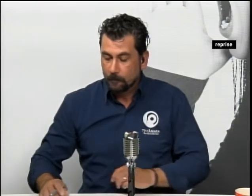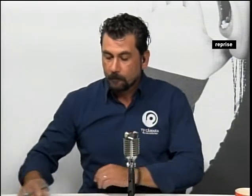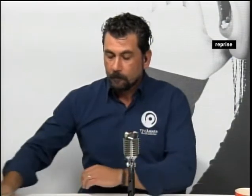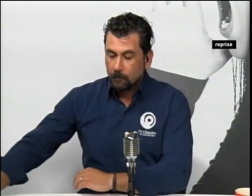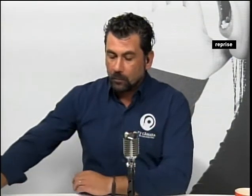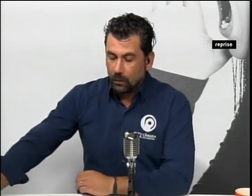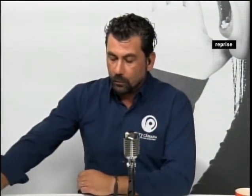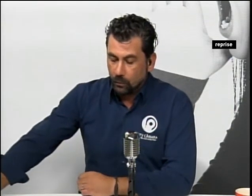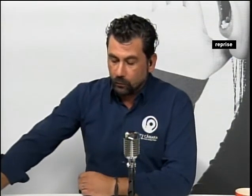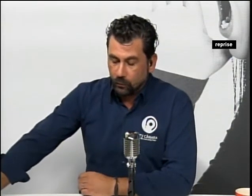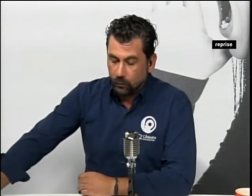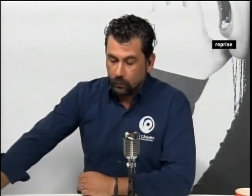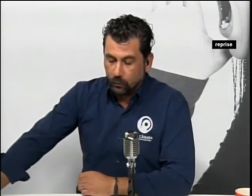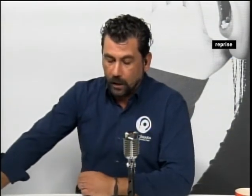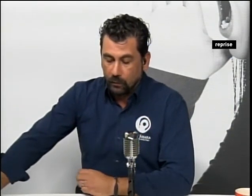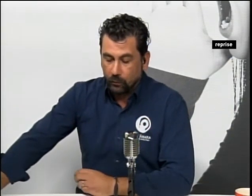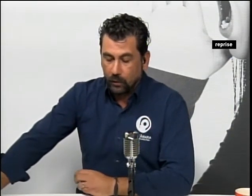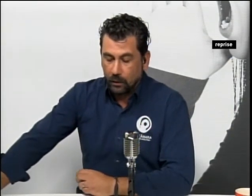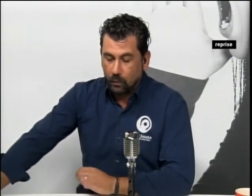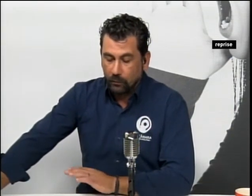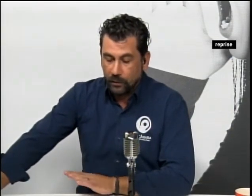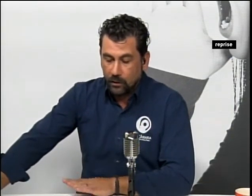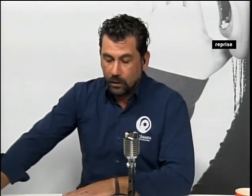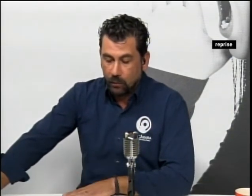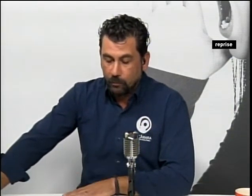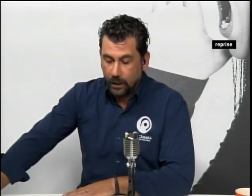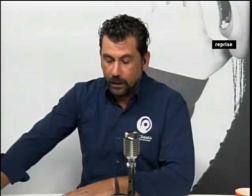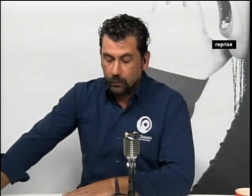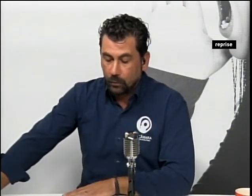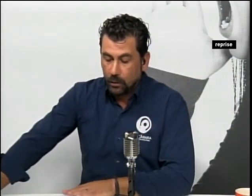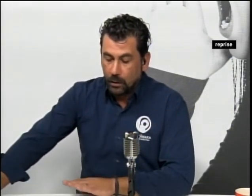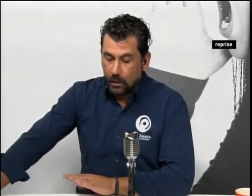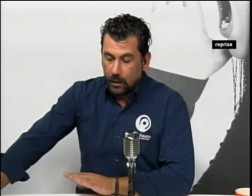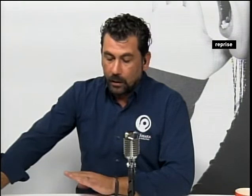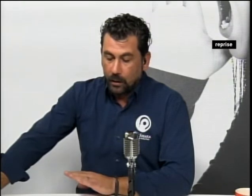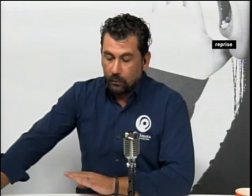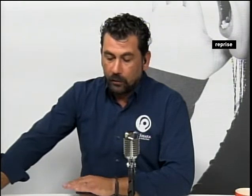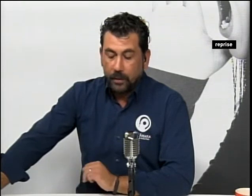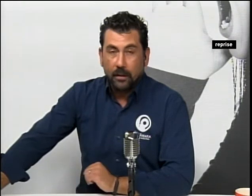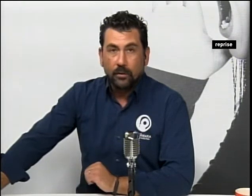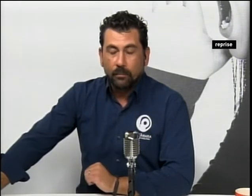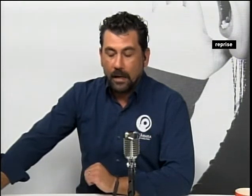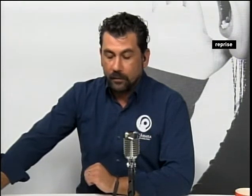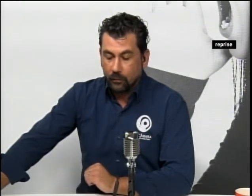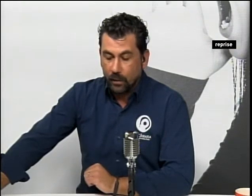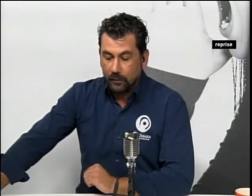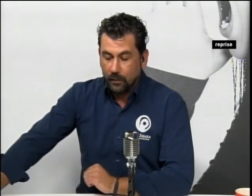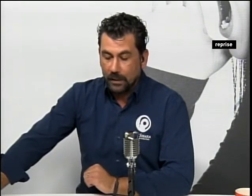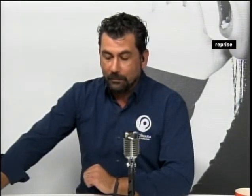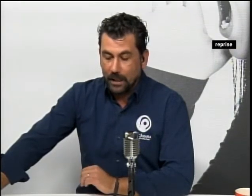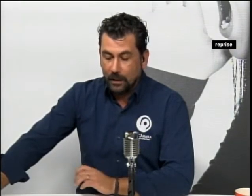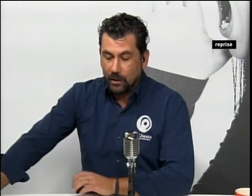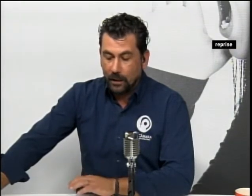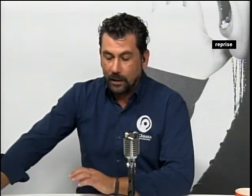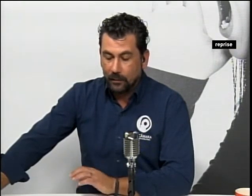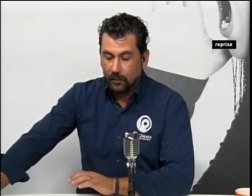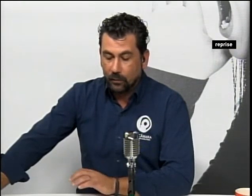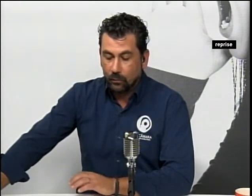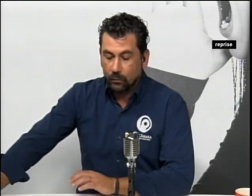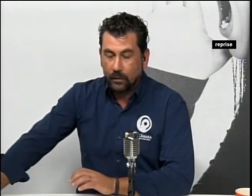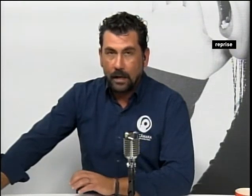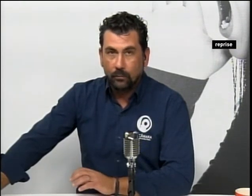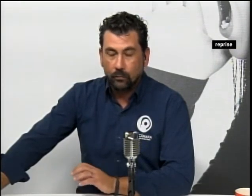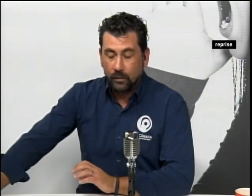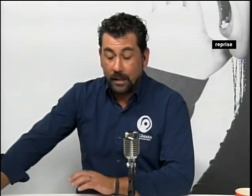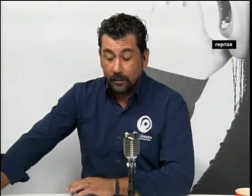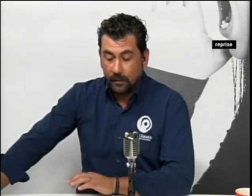aí os casos de Covid em Rio Preto. E no hospital de base a situação também é de alerta. Segundo